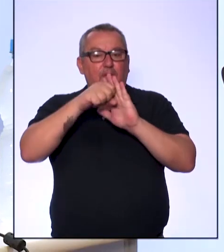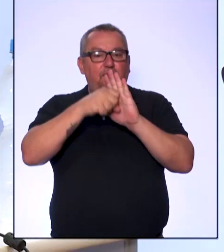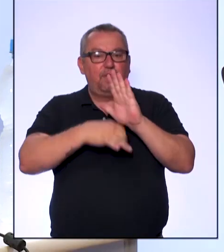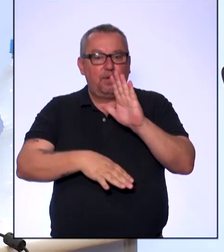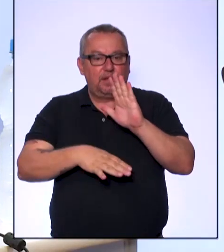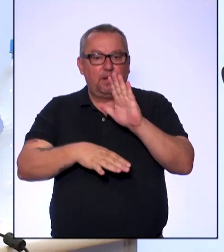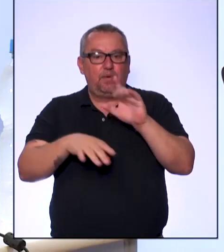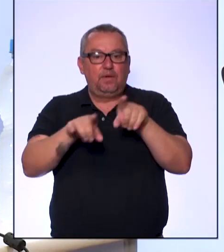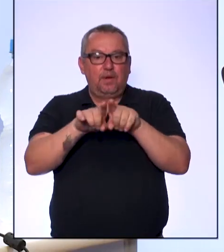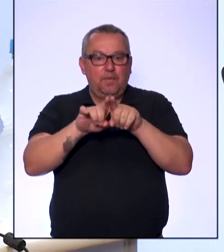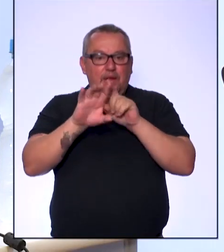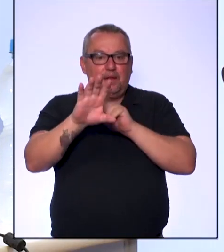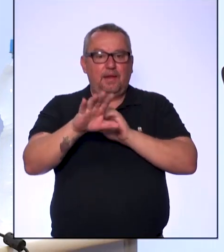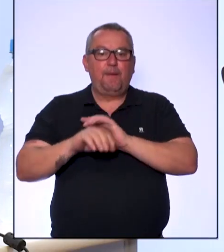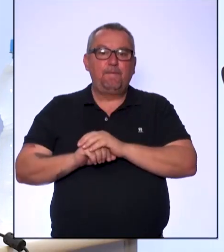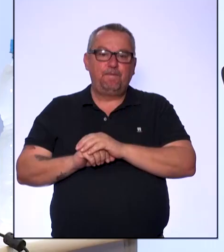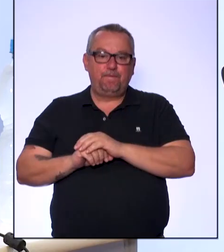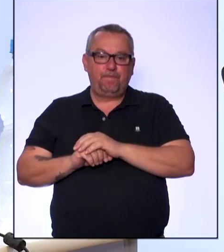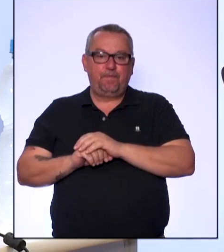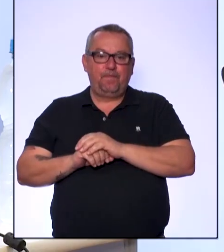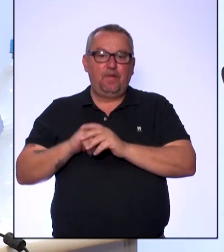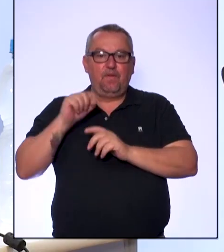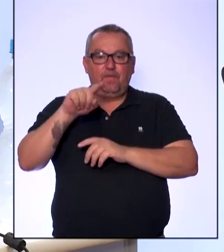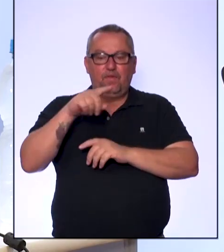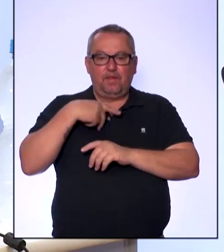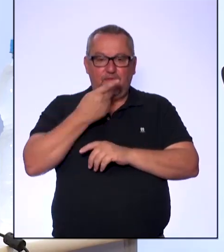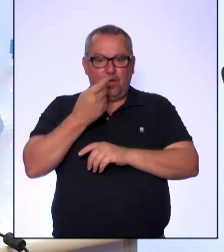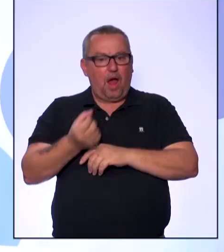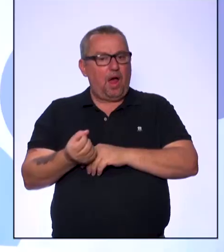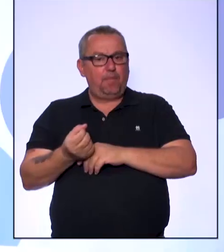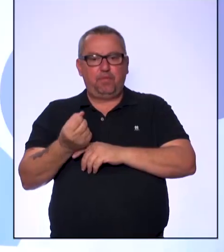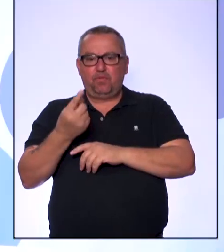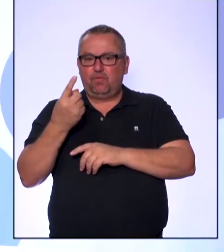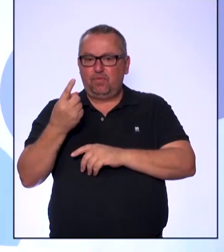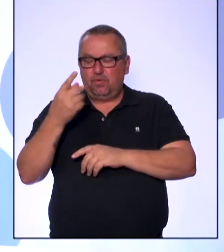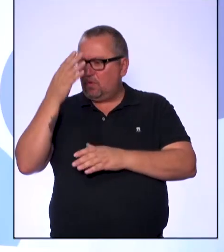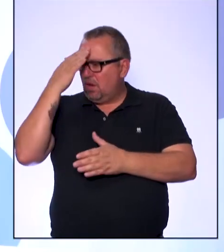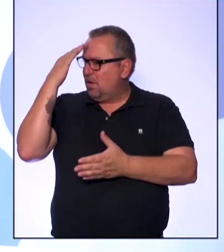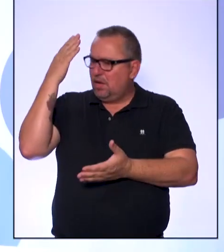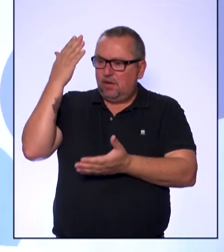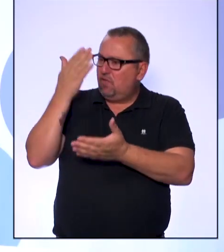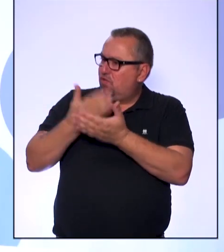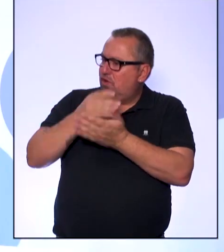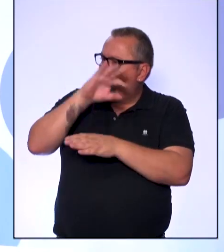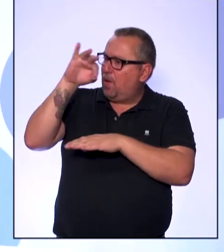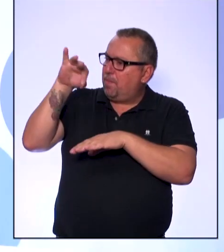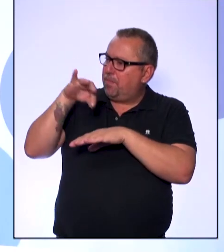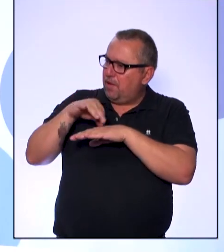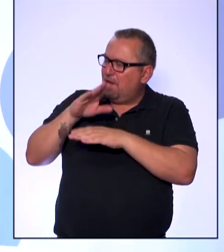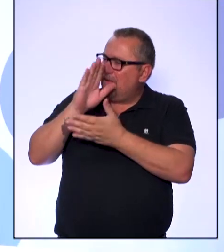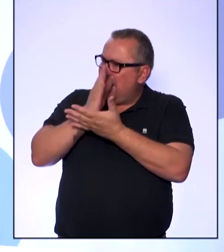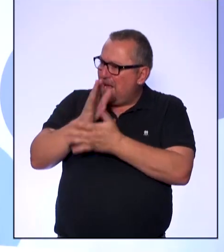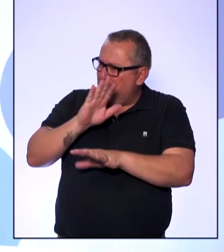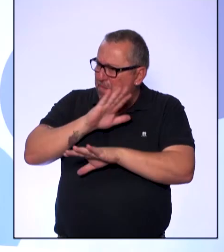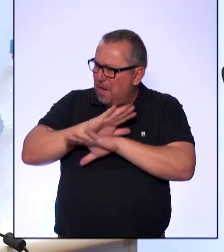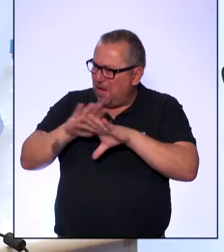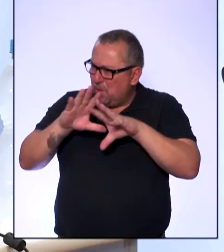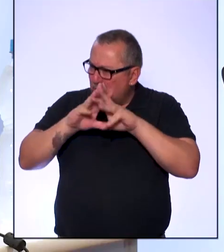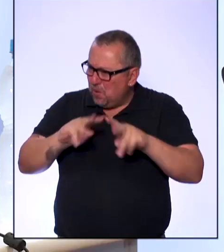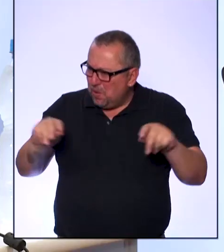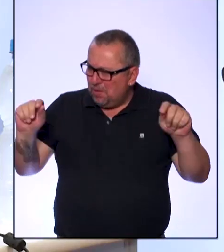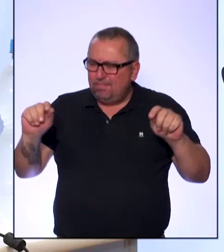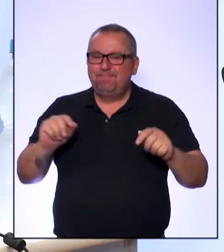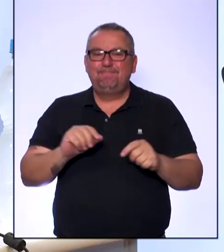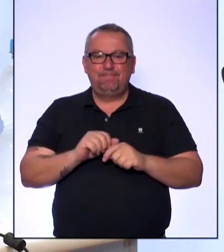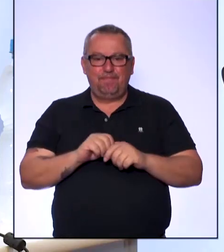fim da picada, eu não acredito que você fez isso. Né? Ou seja, isso é um absurdo. É o fim da picada. Não acredito que as abelhas vão acabar, né? É o fim da picada. Exatamente. Então, vocês